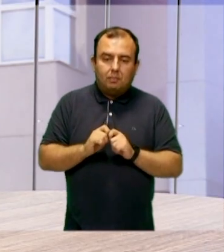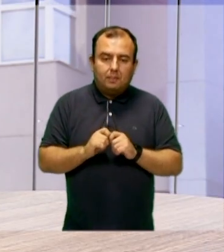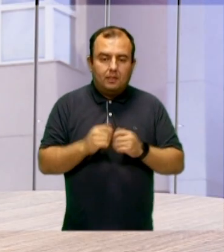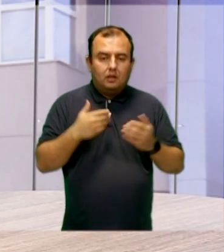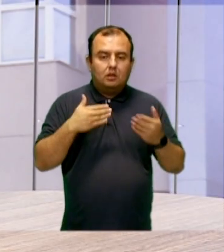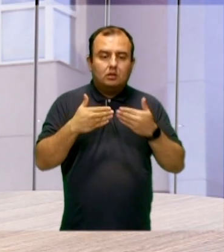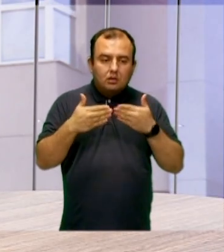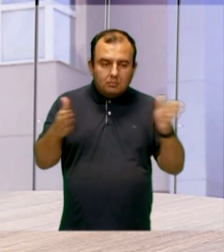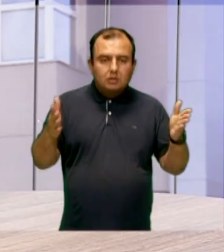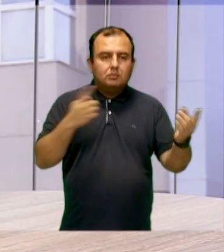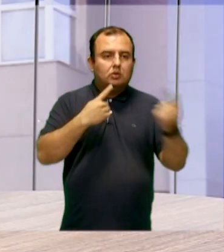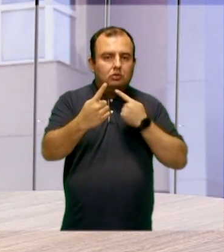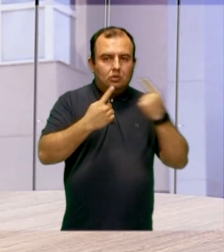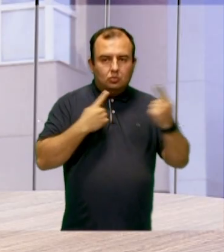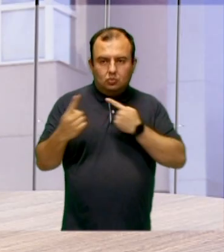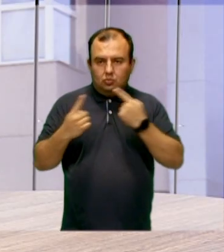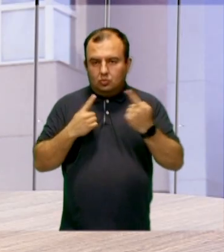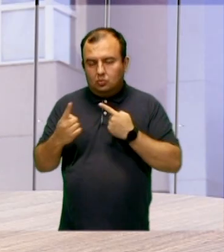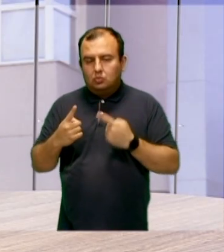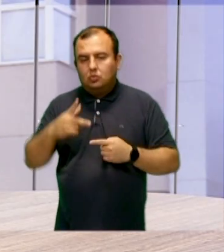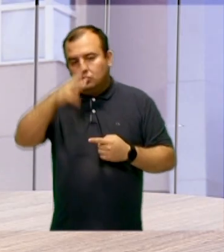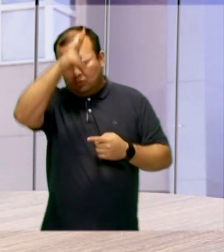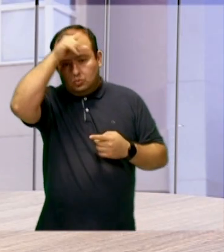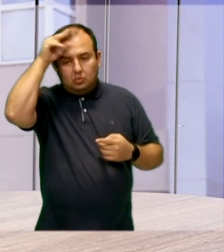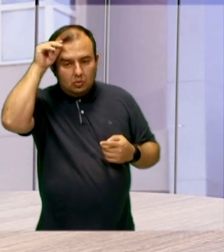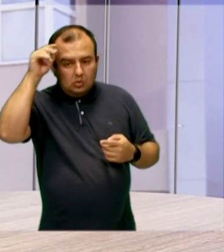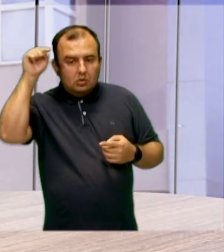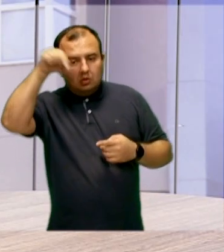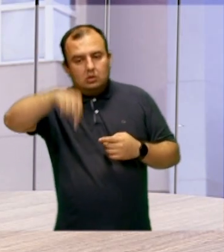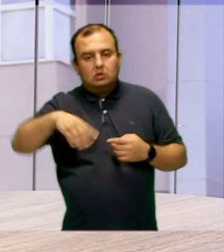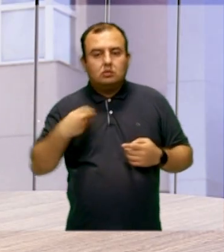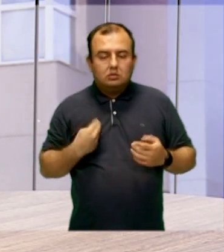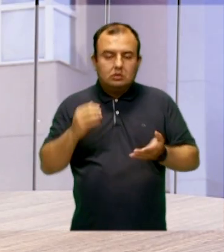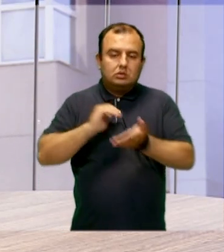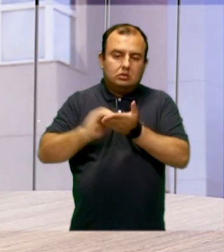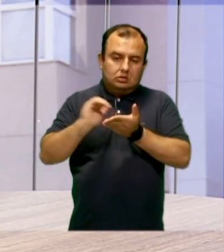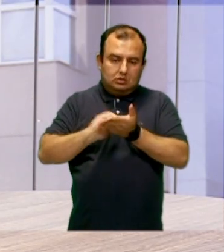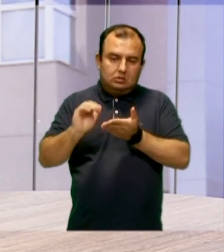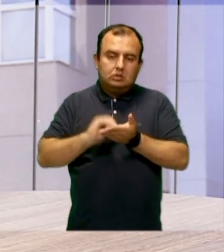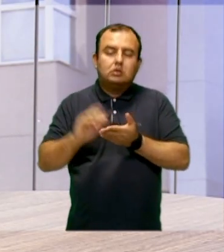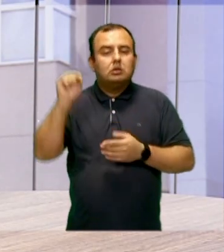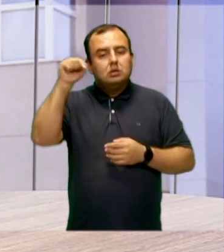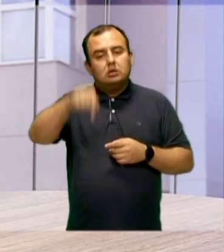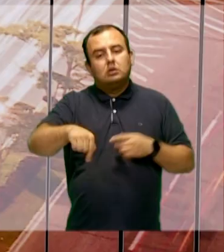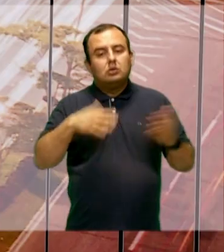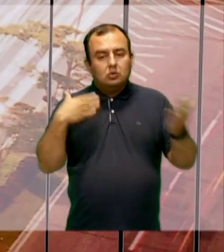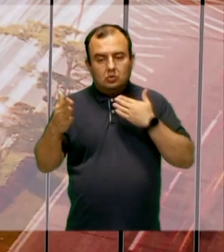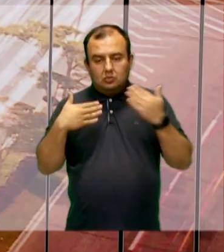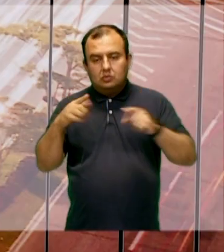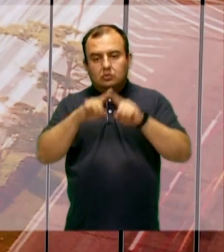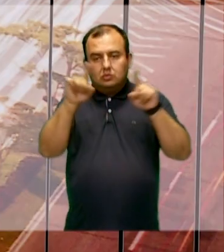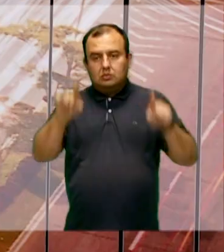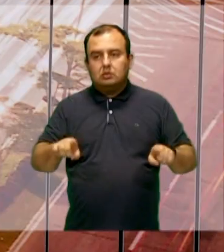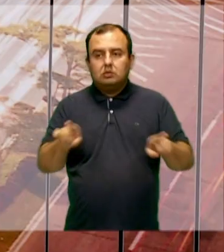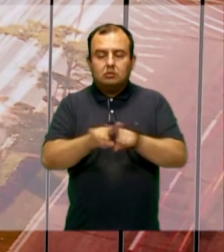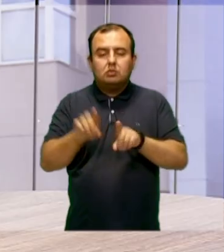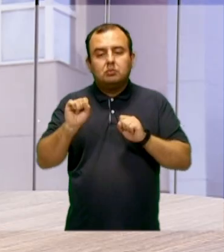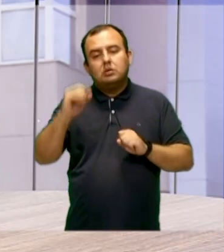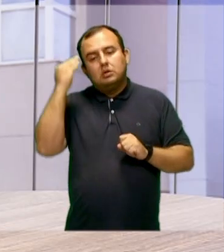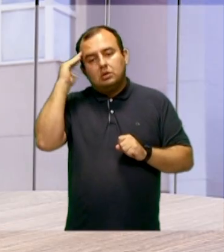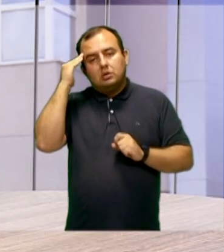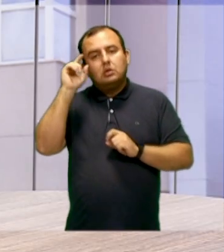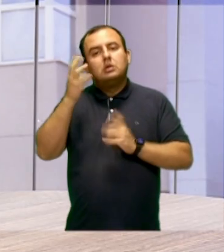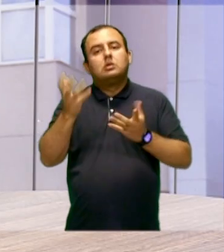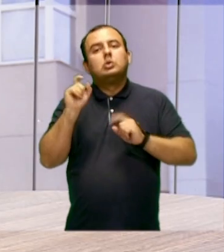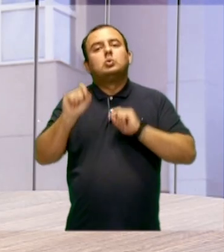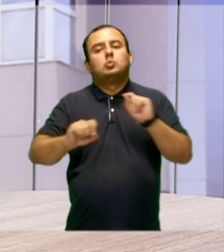canal de diálogo. Do prefeito mesmo instalar, dos secretários poderem instalar e conversar com os servidores, poder entender aquilo que